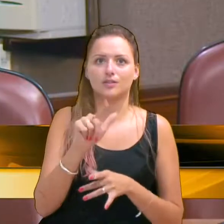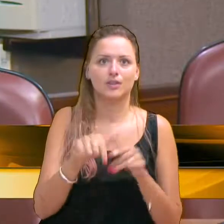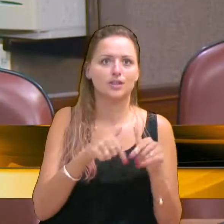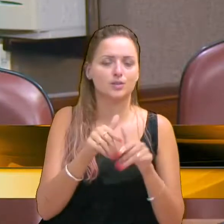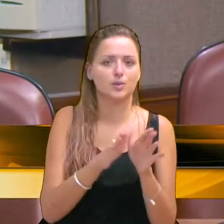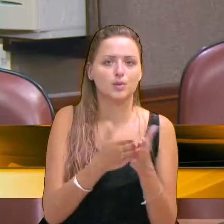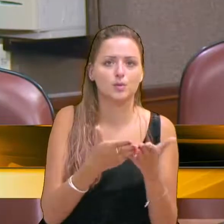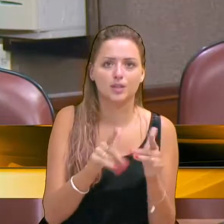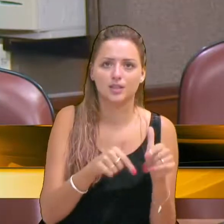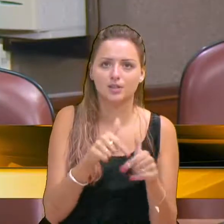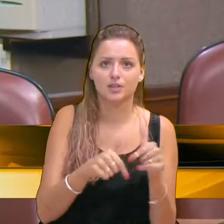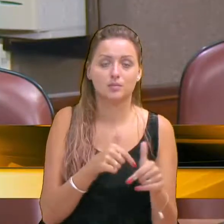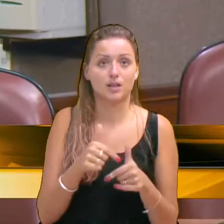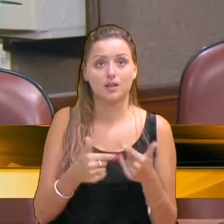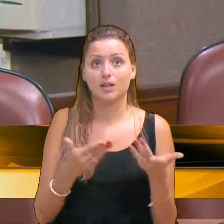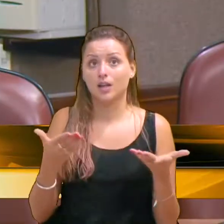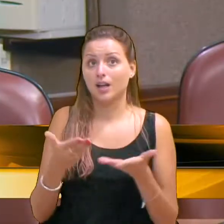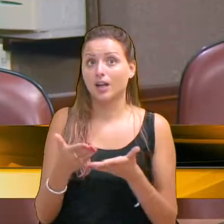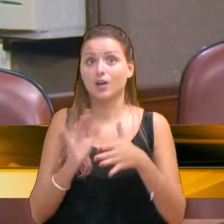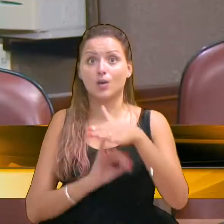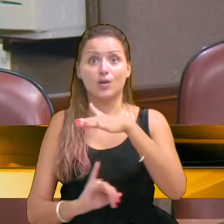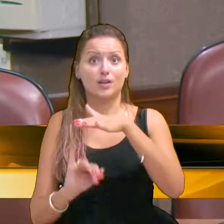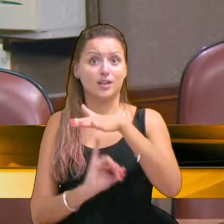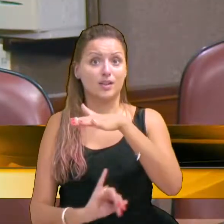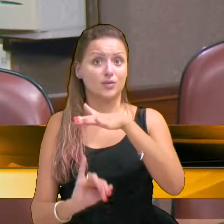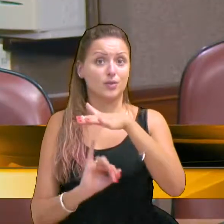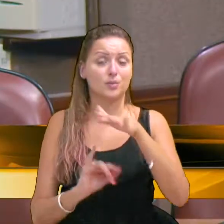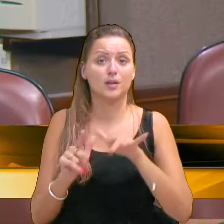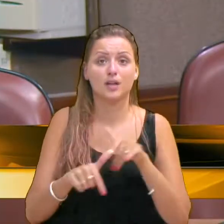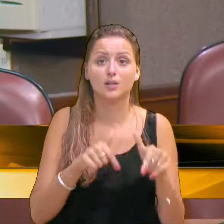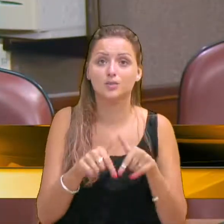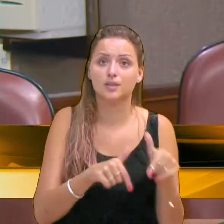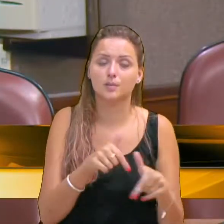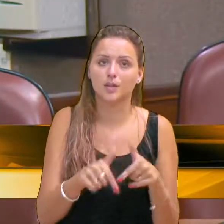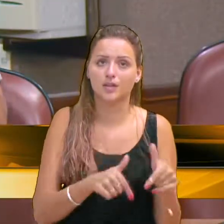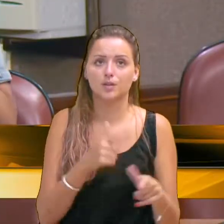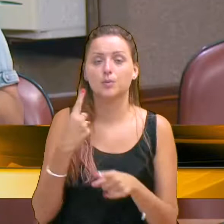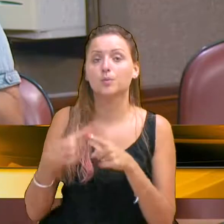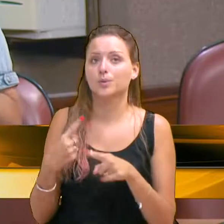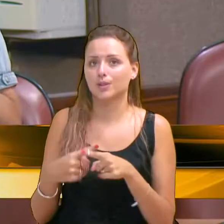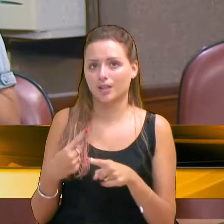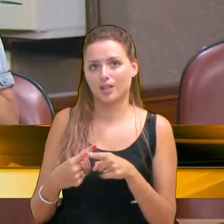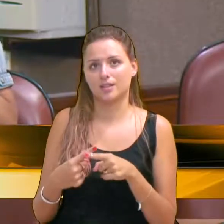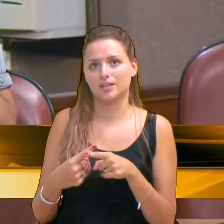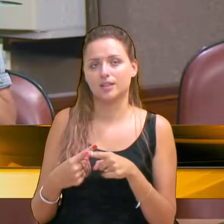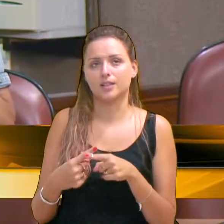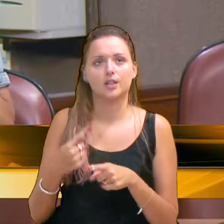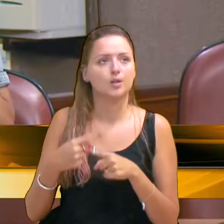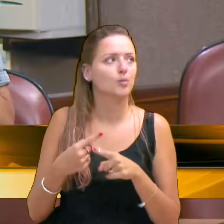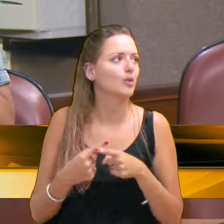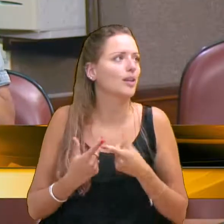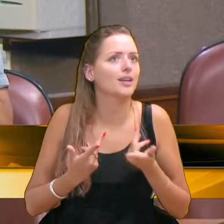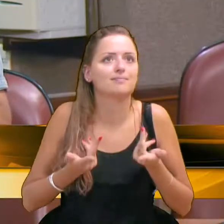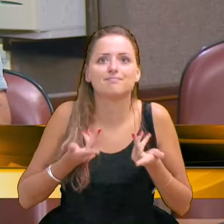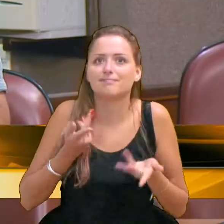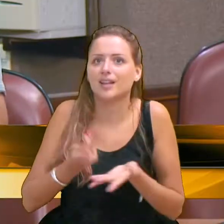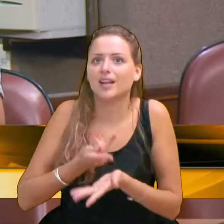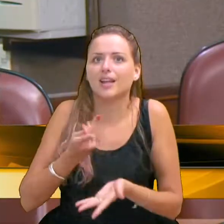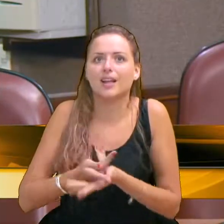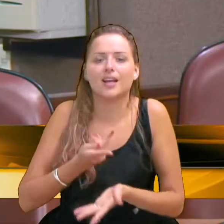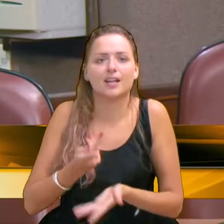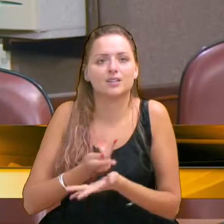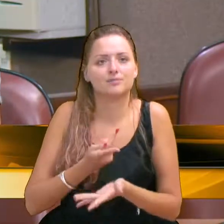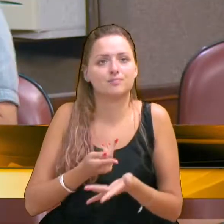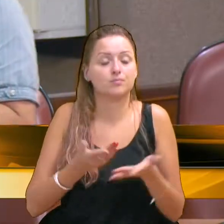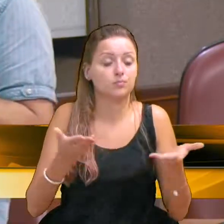A informalidade no Brasil está avançando a cada dia. Por quê? A precarização da mão de obra. Essa reforma